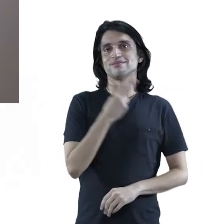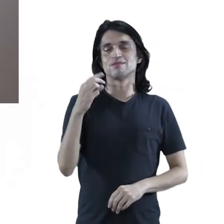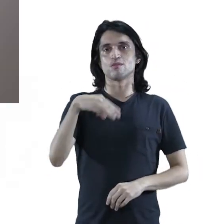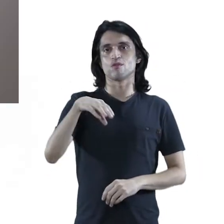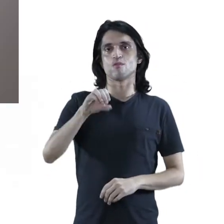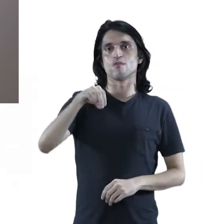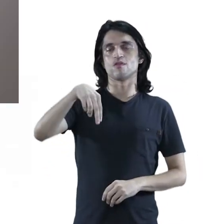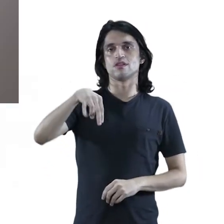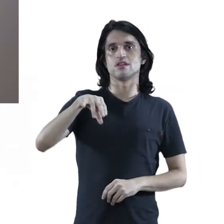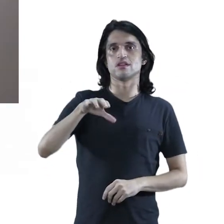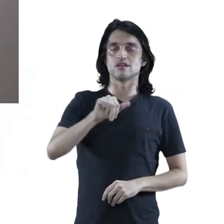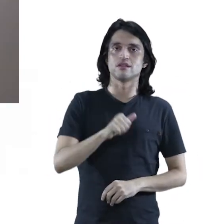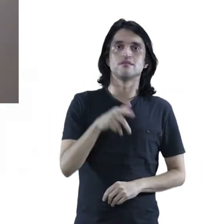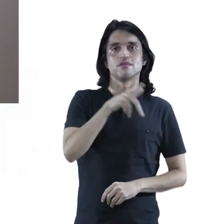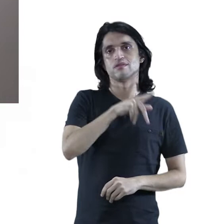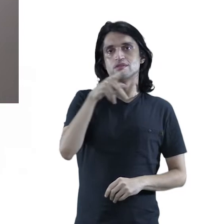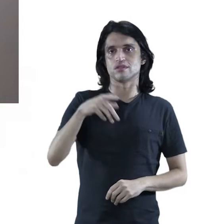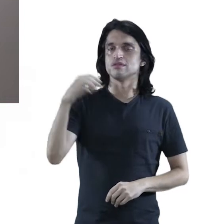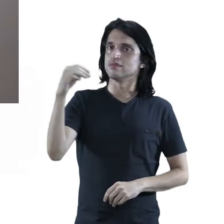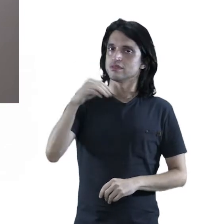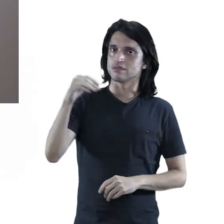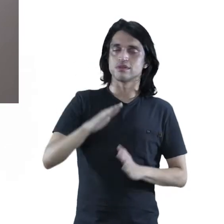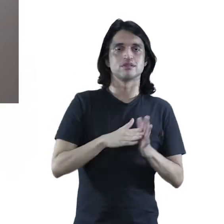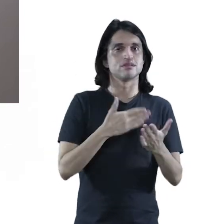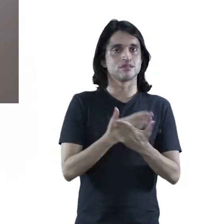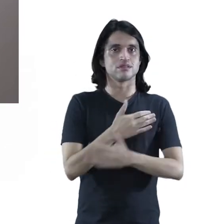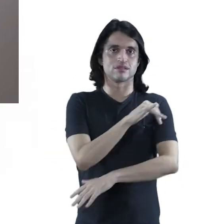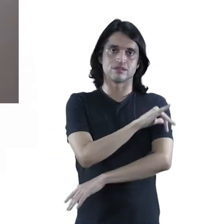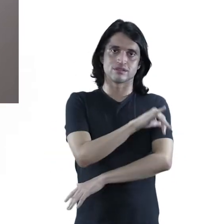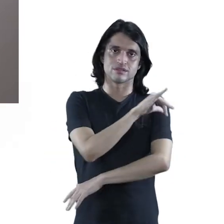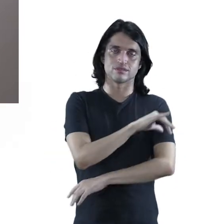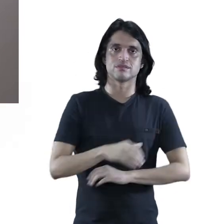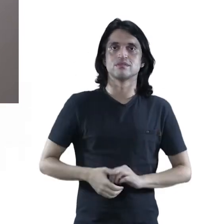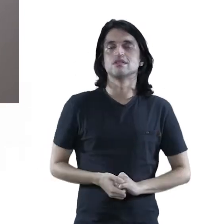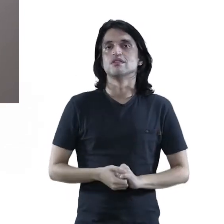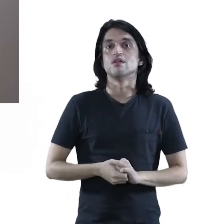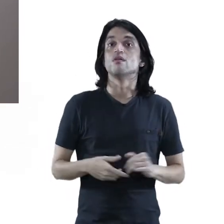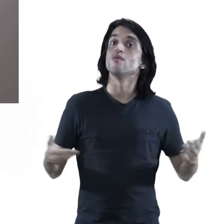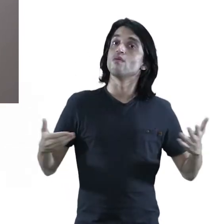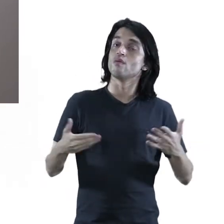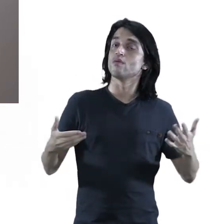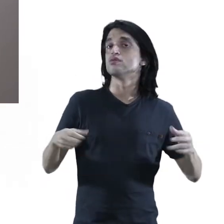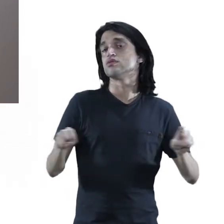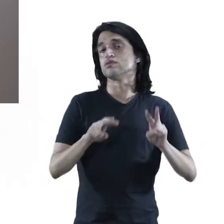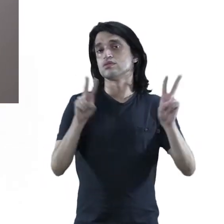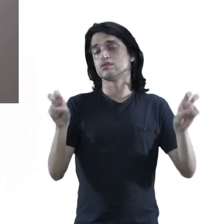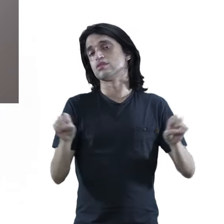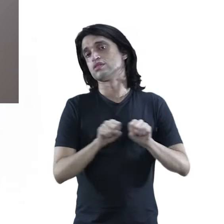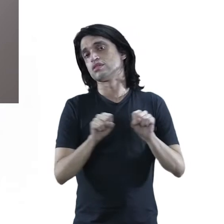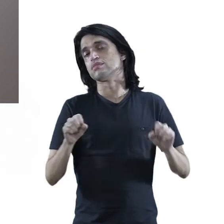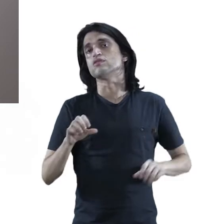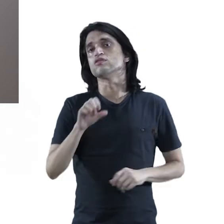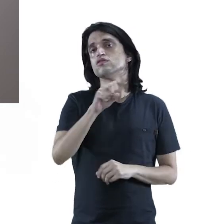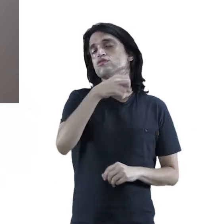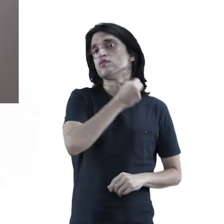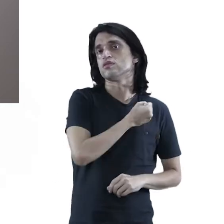Olá, pessoal. Meu nome é Mônica Siqueira, professora de matemática da Rede Estadual de Educação do Rio de Janeiro. Hoje vamos falar um pouco